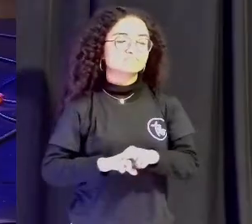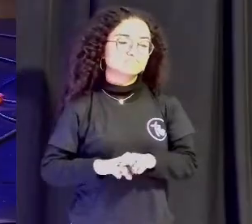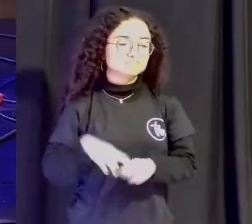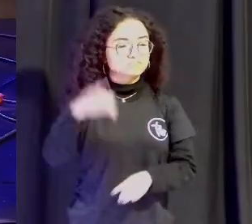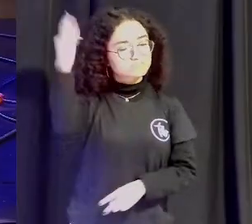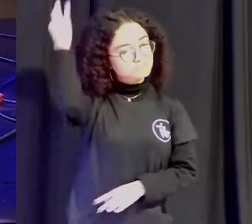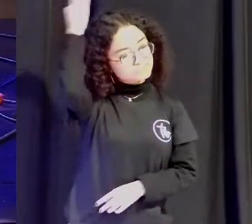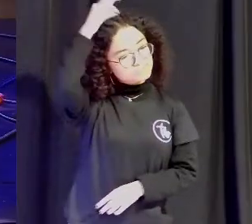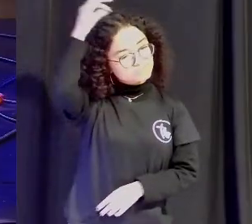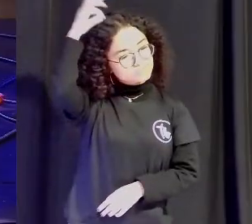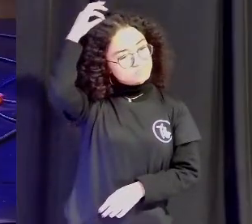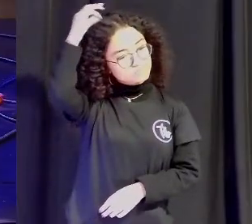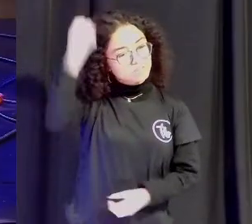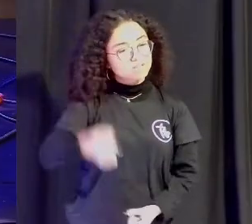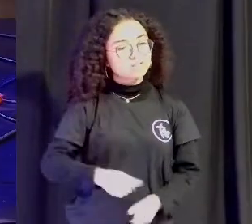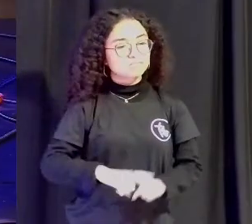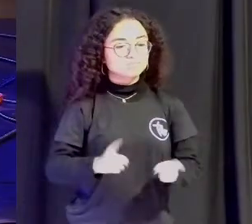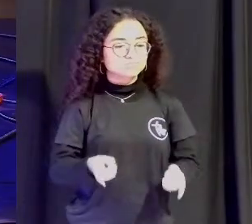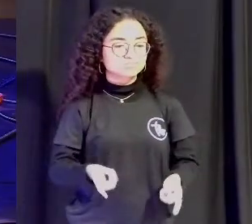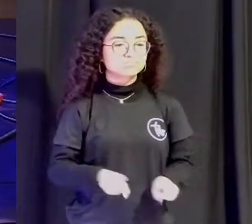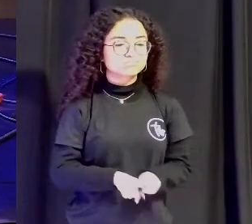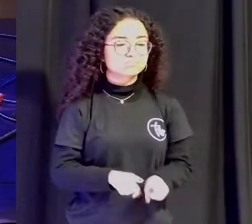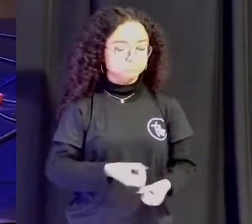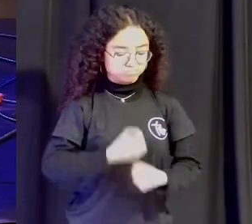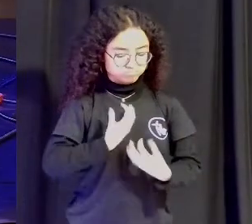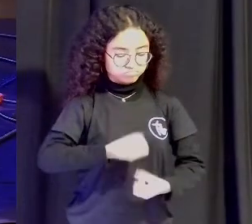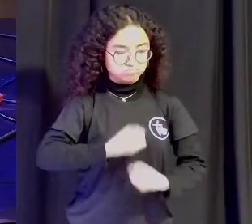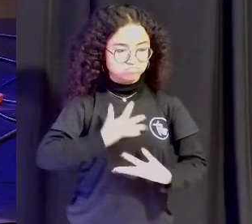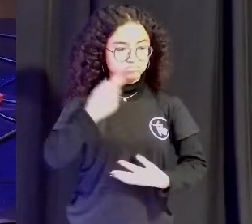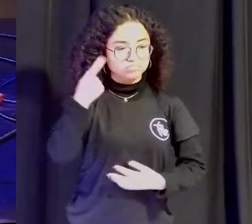mas que frutifiquem para a tua glória.